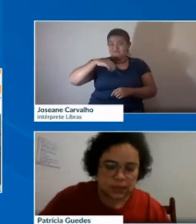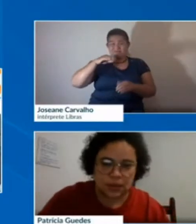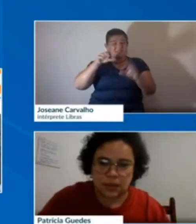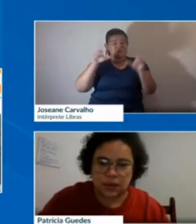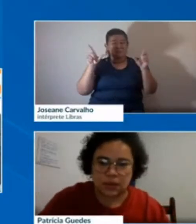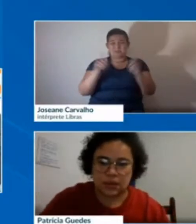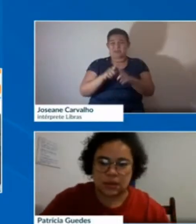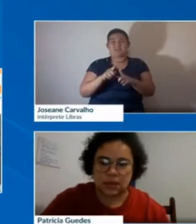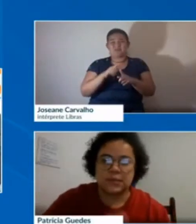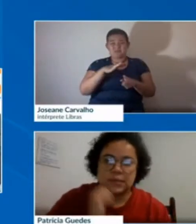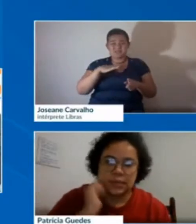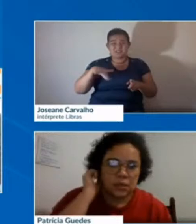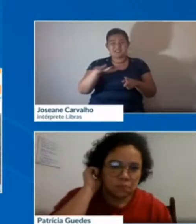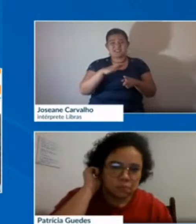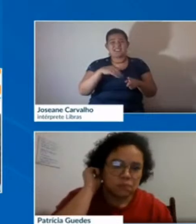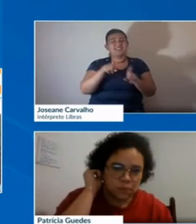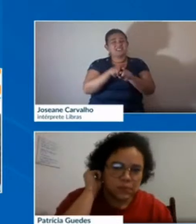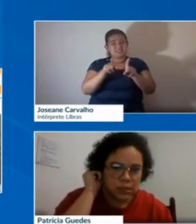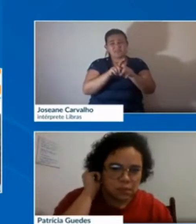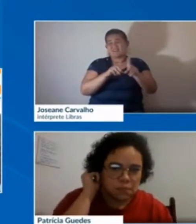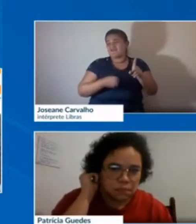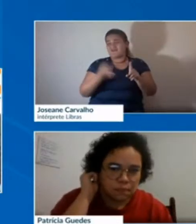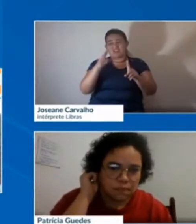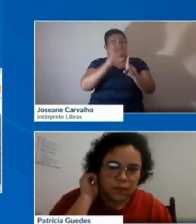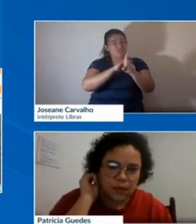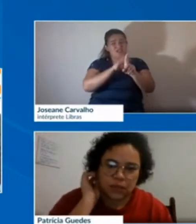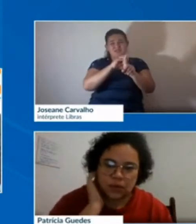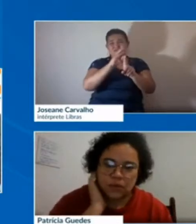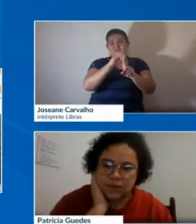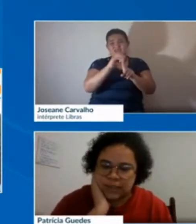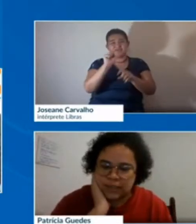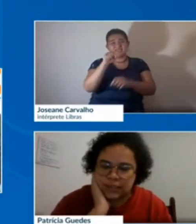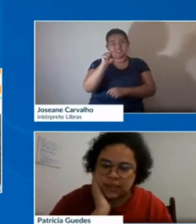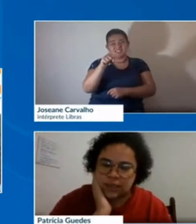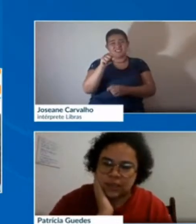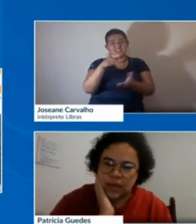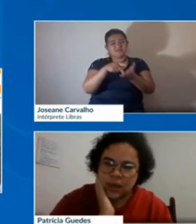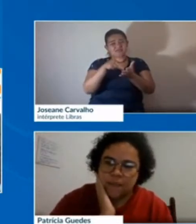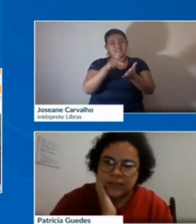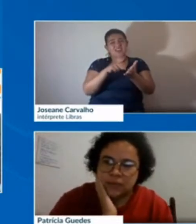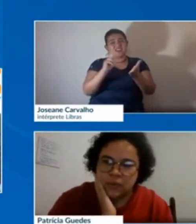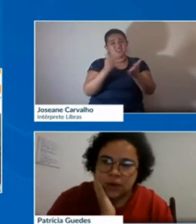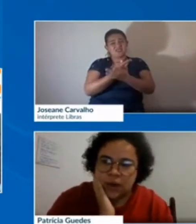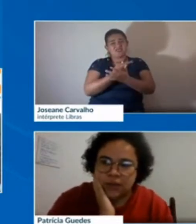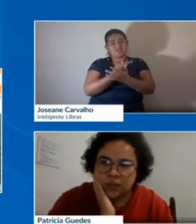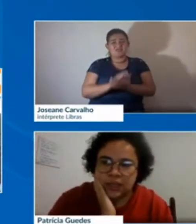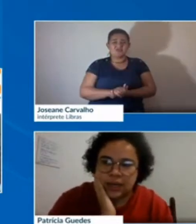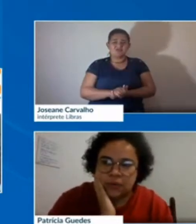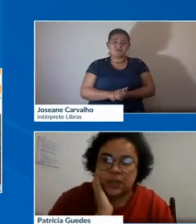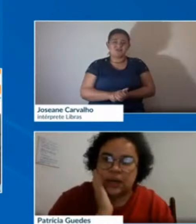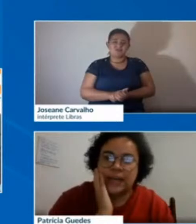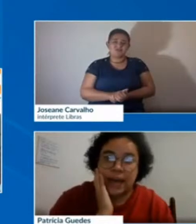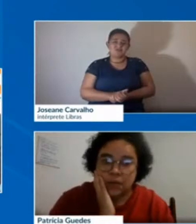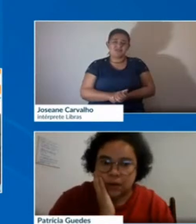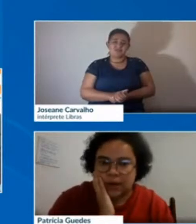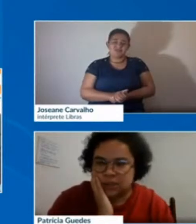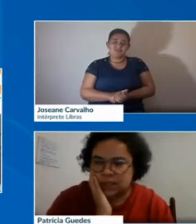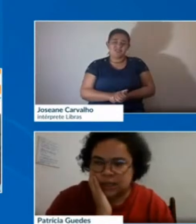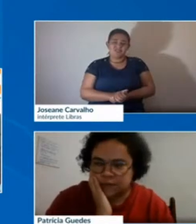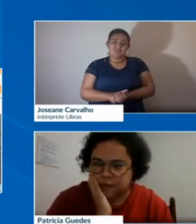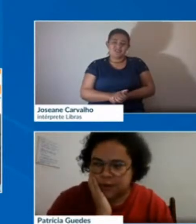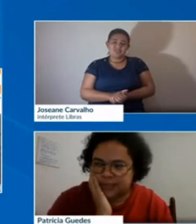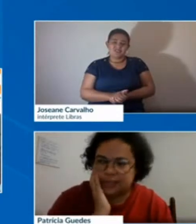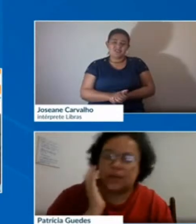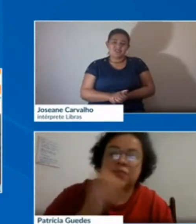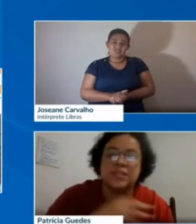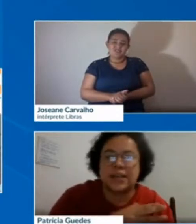mais assediada ainda, né? Sim. Isso acontece, sim. Mas o que eu acho que ganha, e aí o que eu acho que